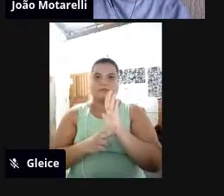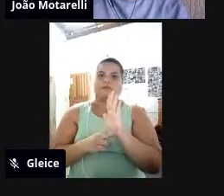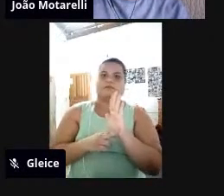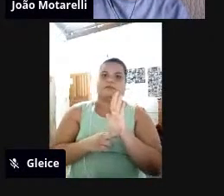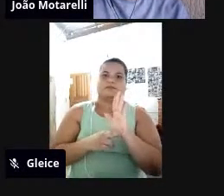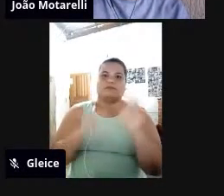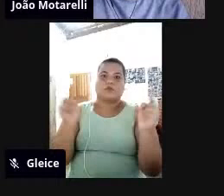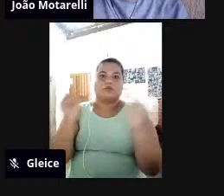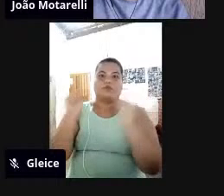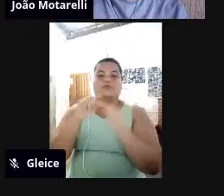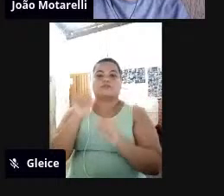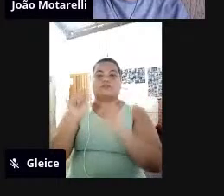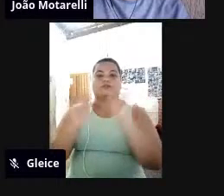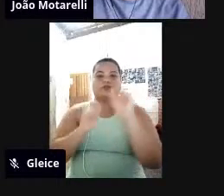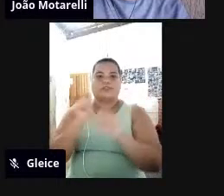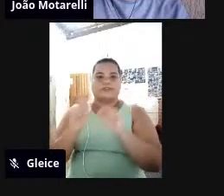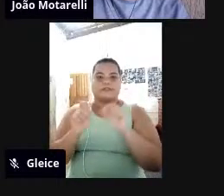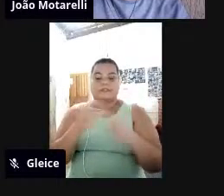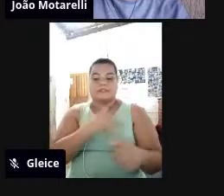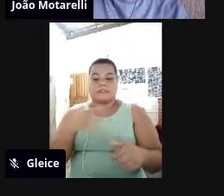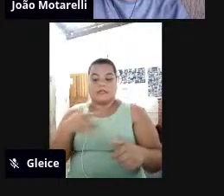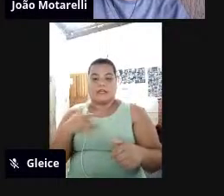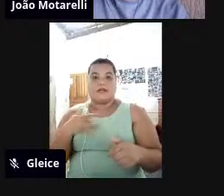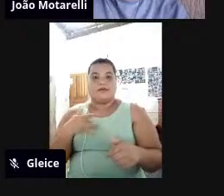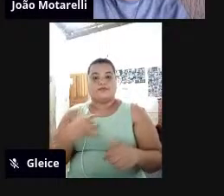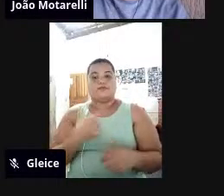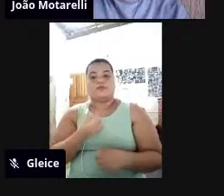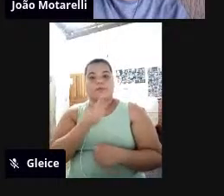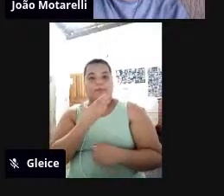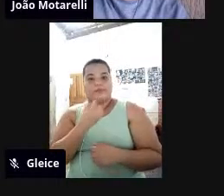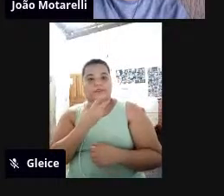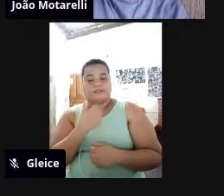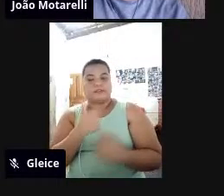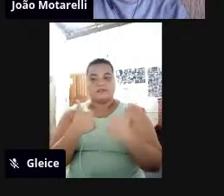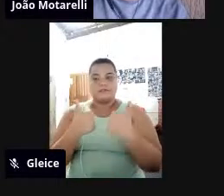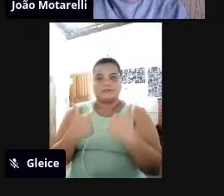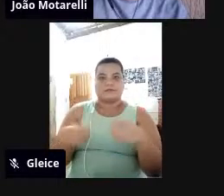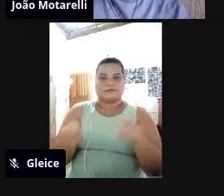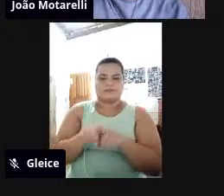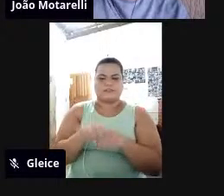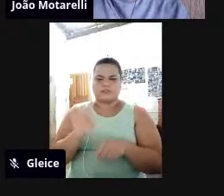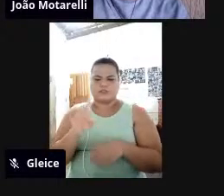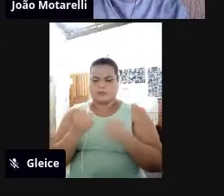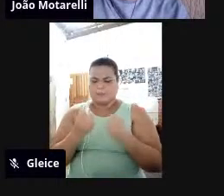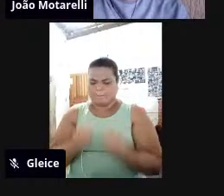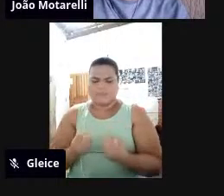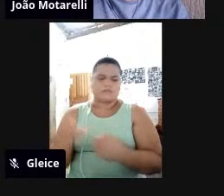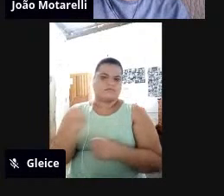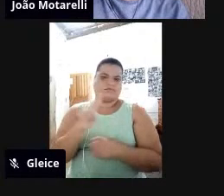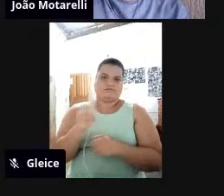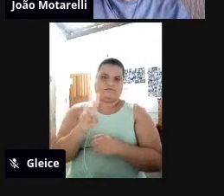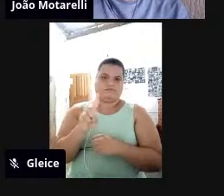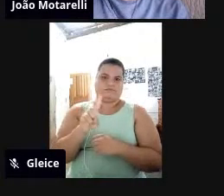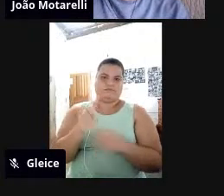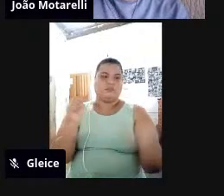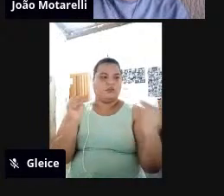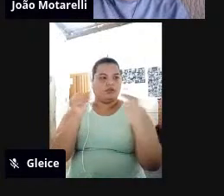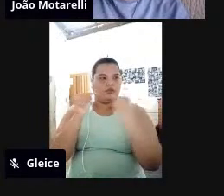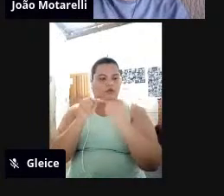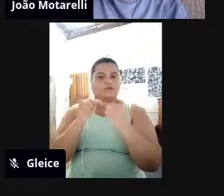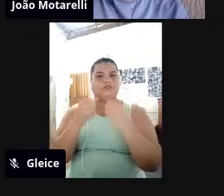ênfase na saúde pessoal e no bem-estar, nos objetivos de desempenho e não apenas no peso. Definir metas de peso realistas